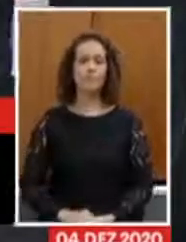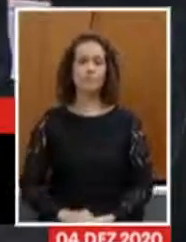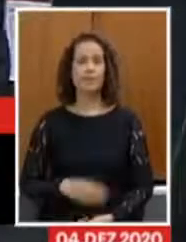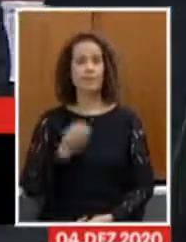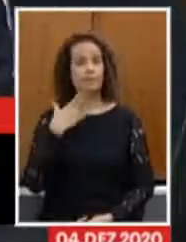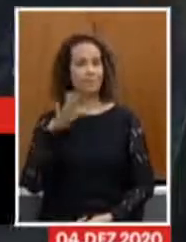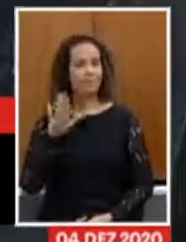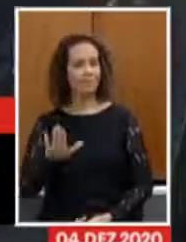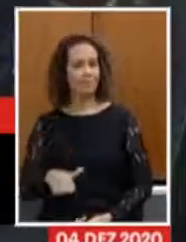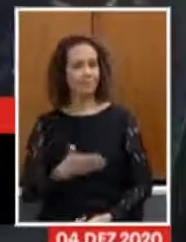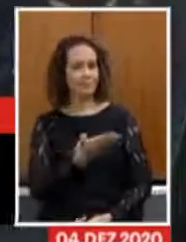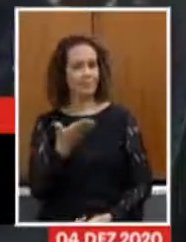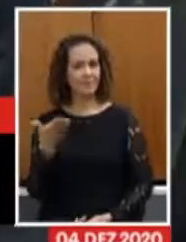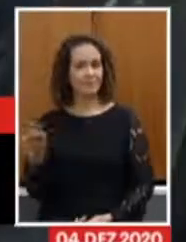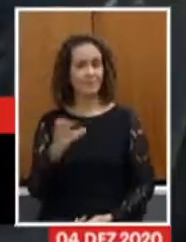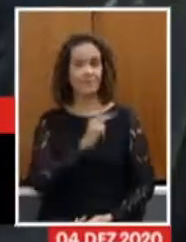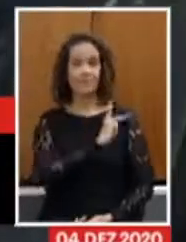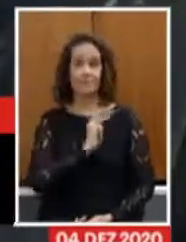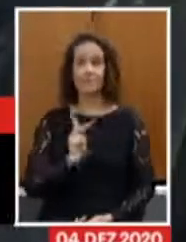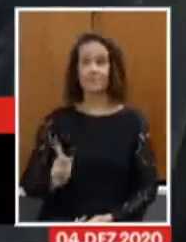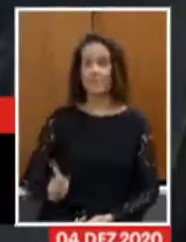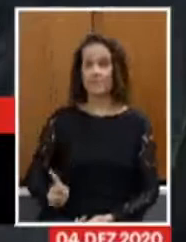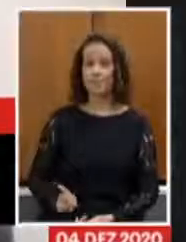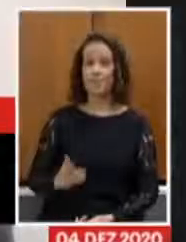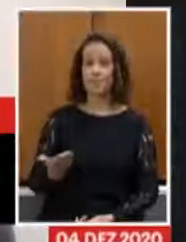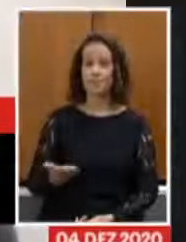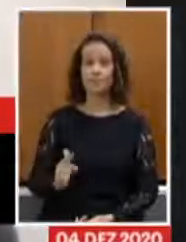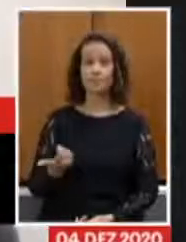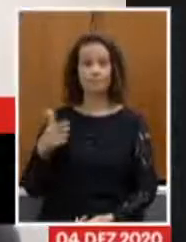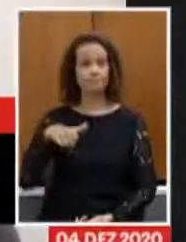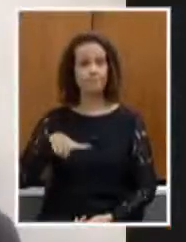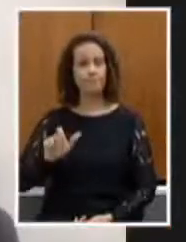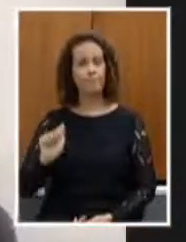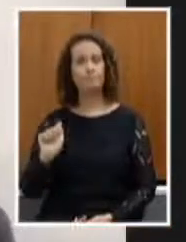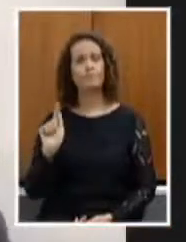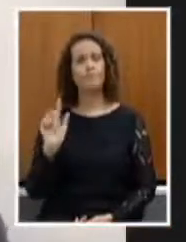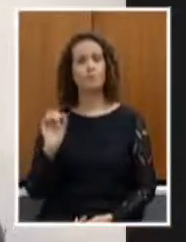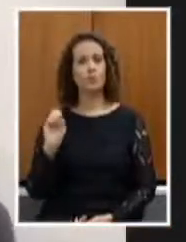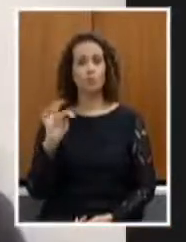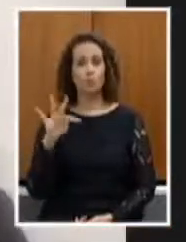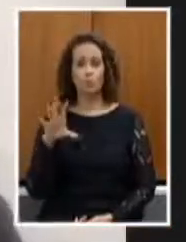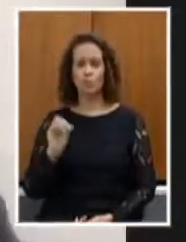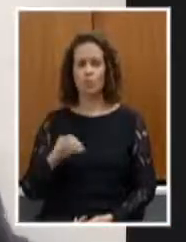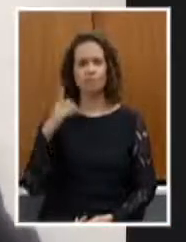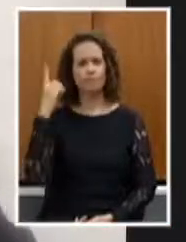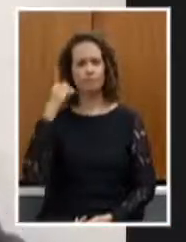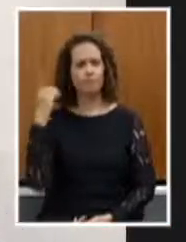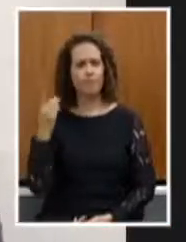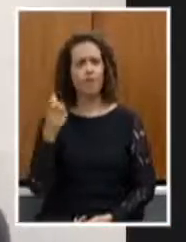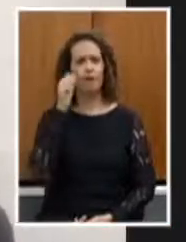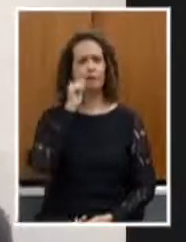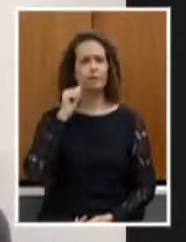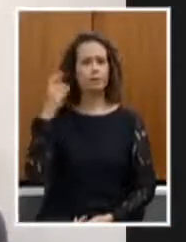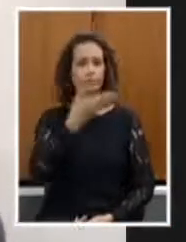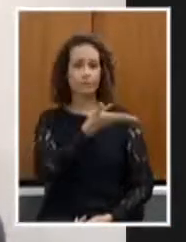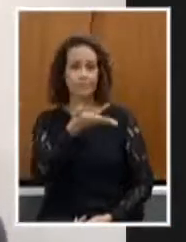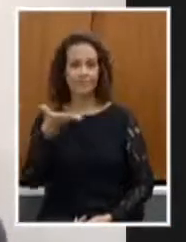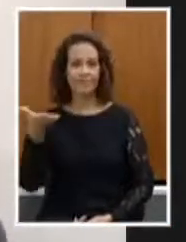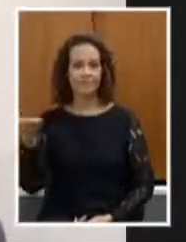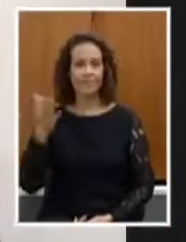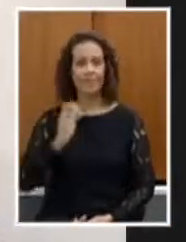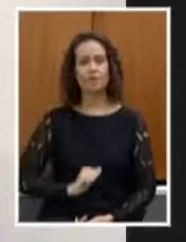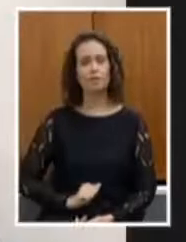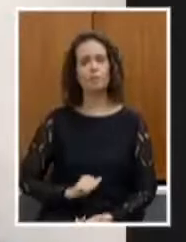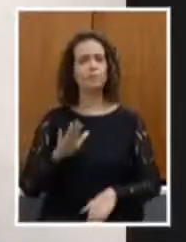Boa tarde, presidente reeleito, deputado Agostinho Patrus, deputados e deputadas. Talvez eu nem